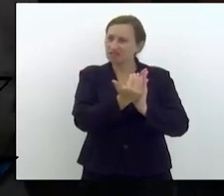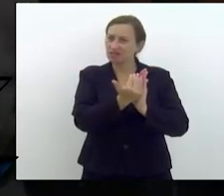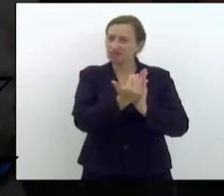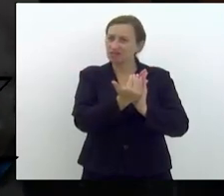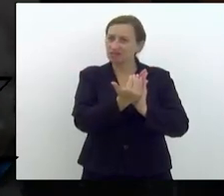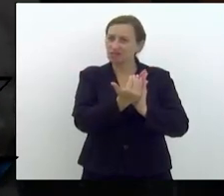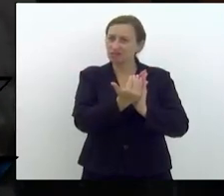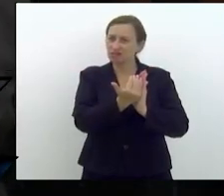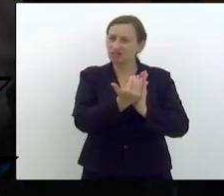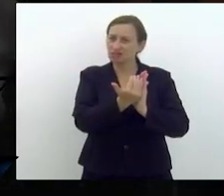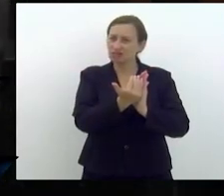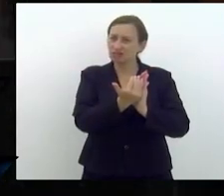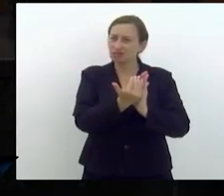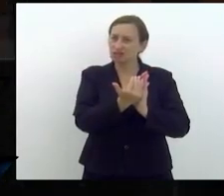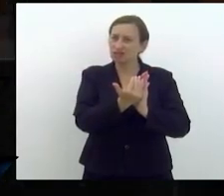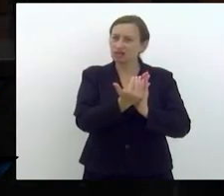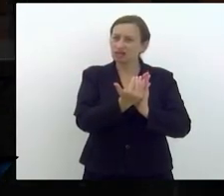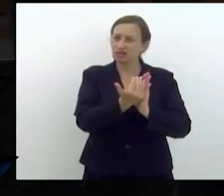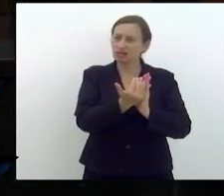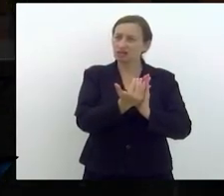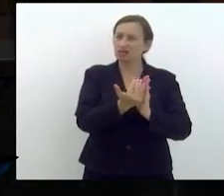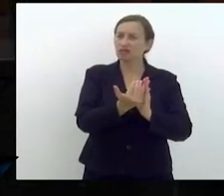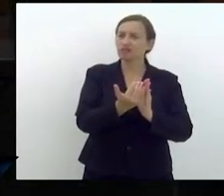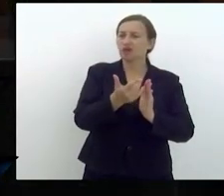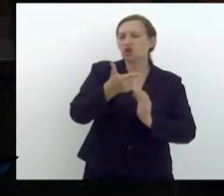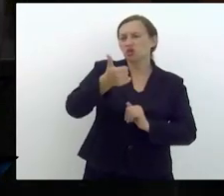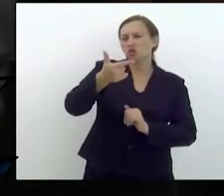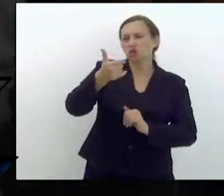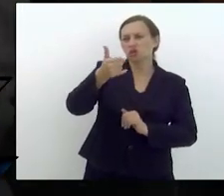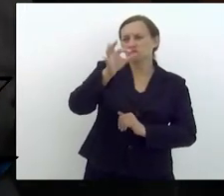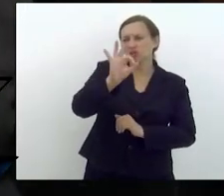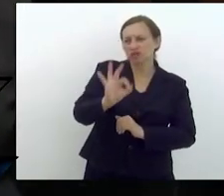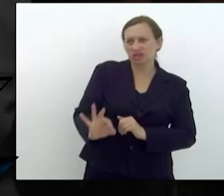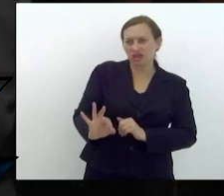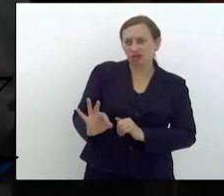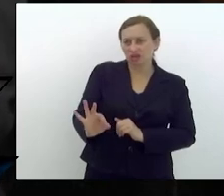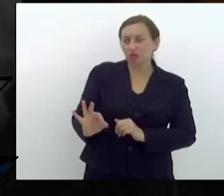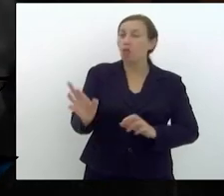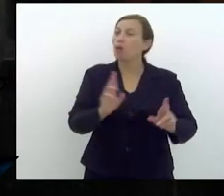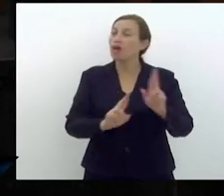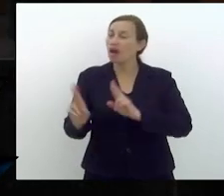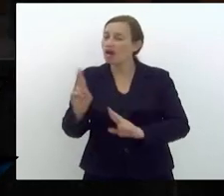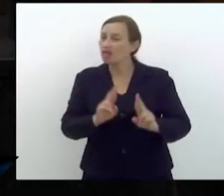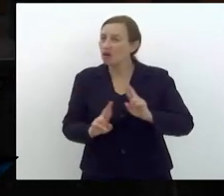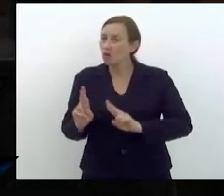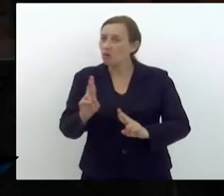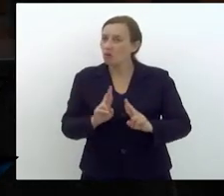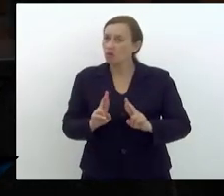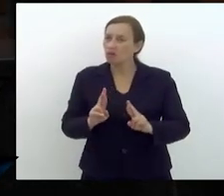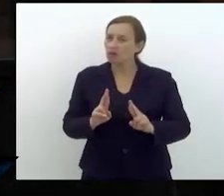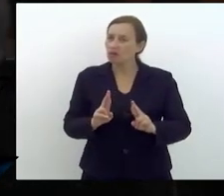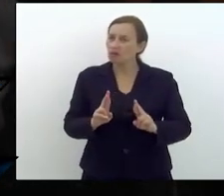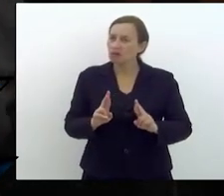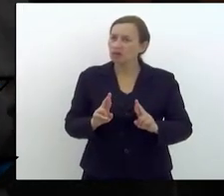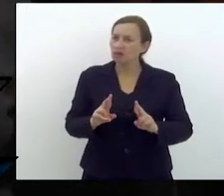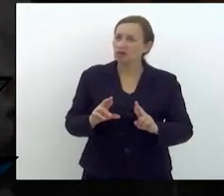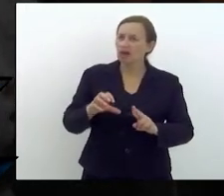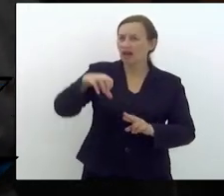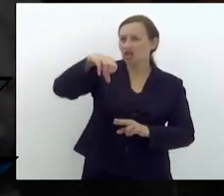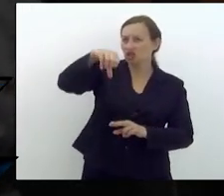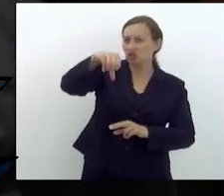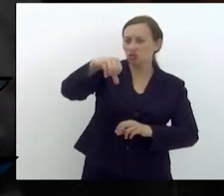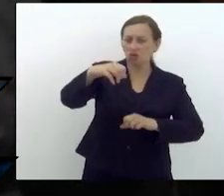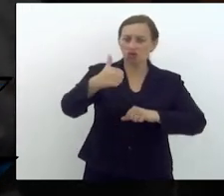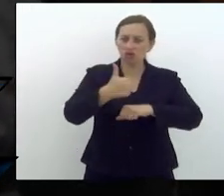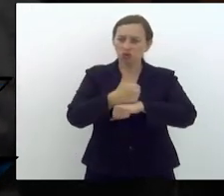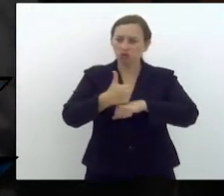o Inter regra no de 12 pontos percentuais em relação às nove categorias